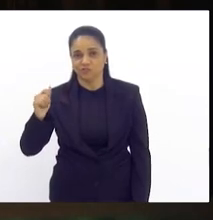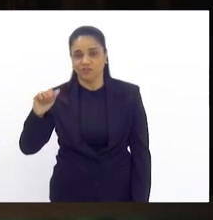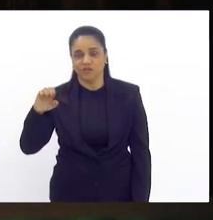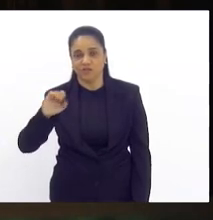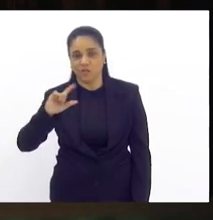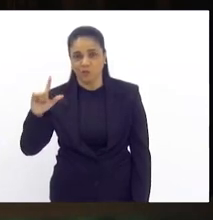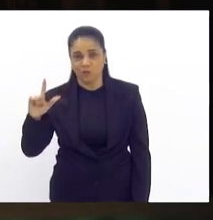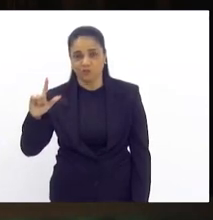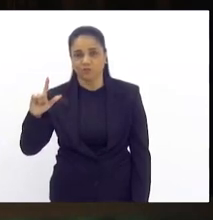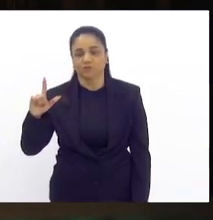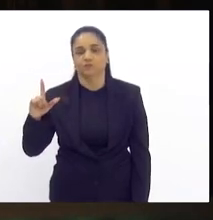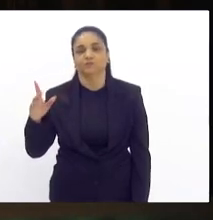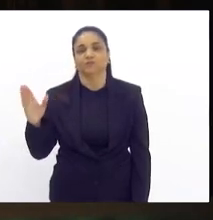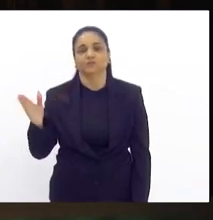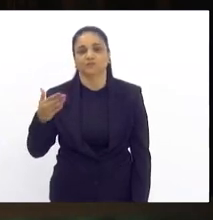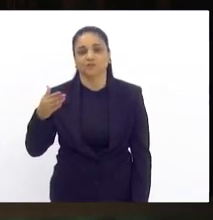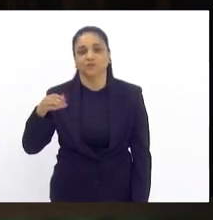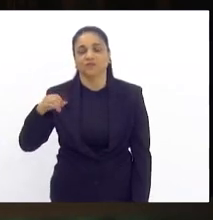Paz.